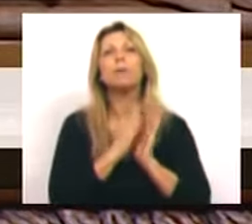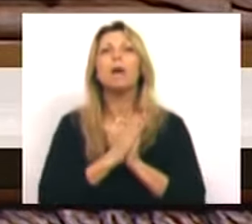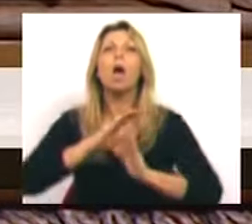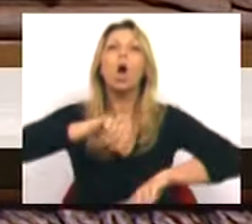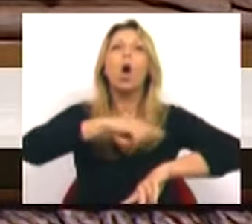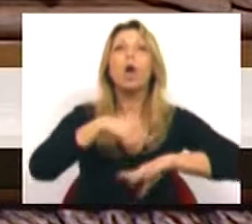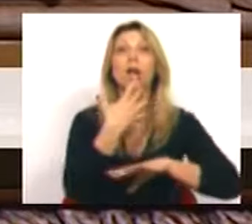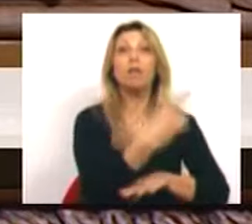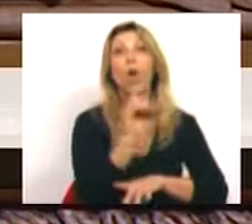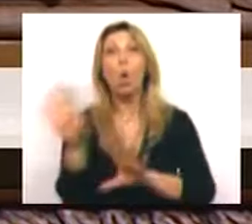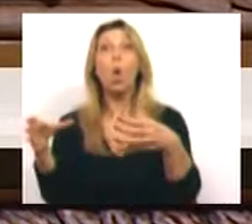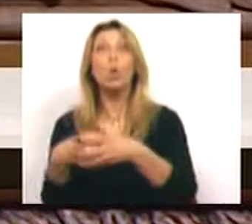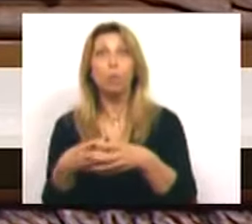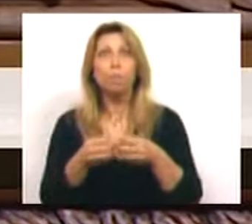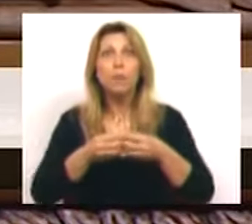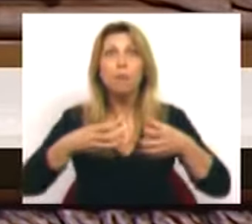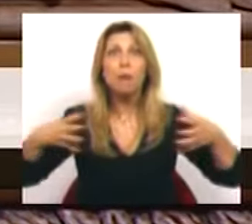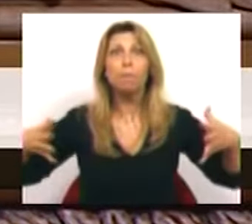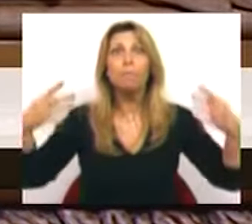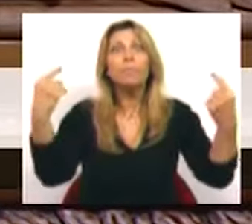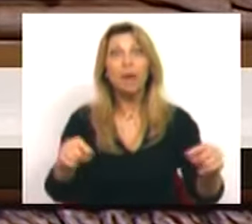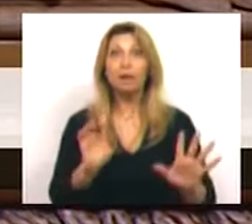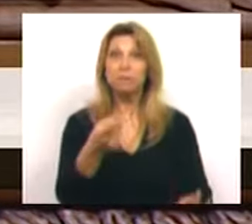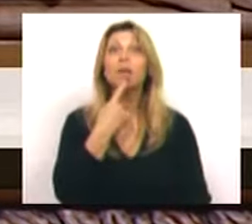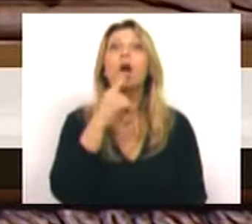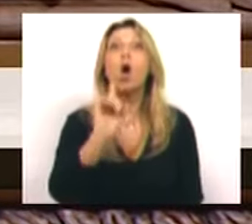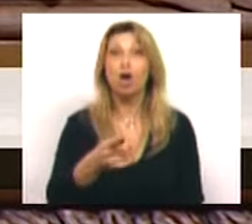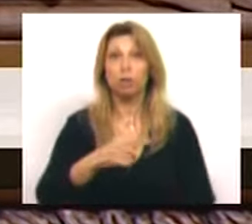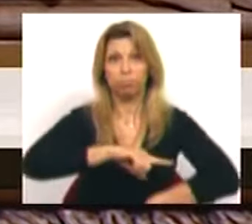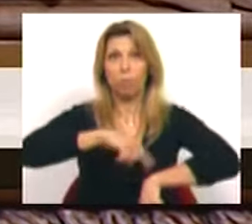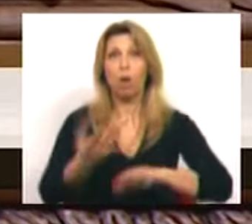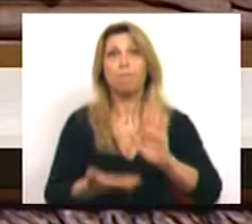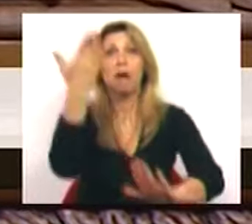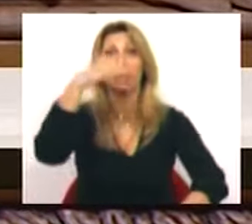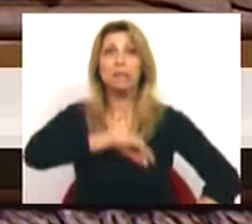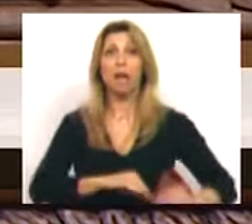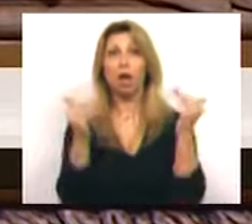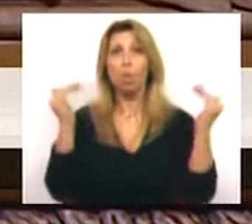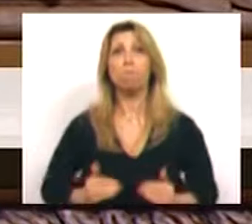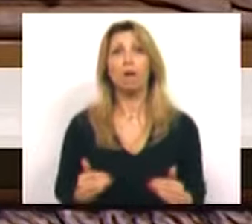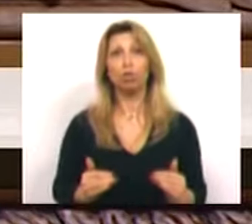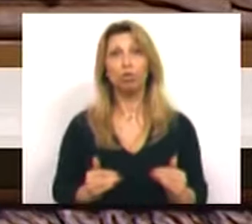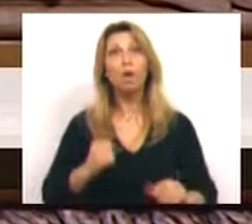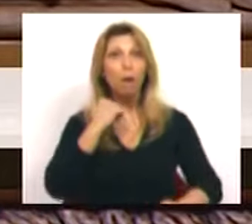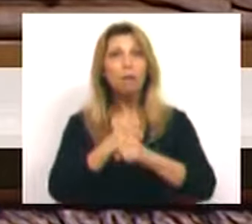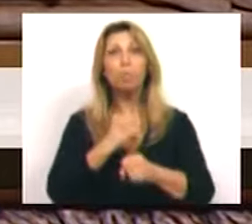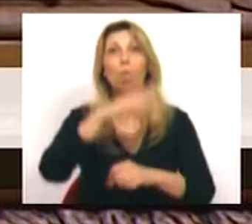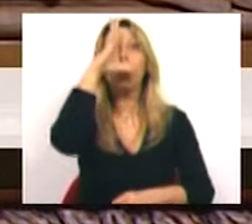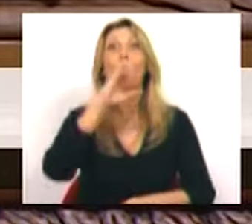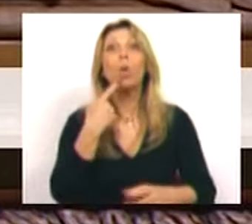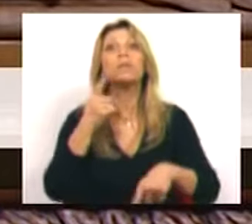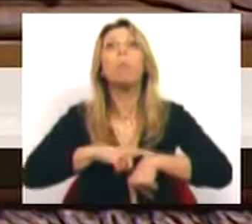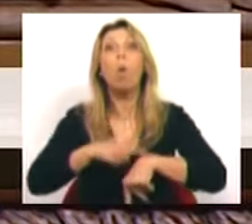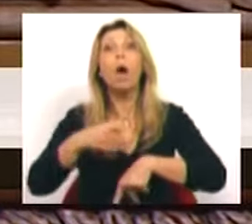a alastrar. Tudo isto significa mais horário, menos salário, um trabalhador não saber a que hora sai